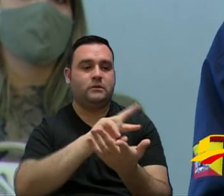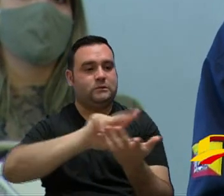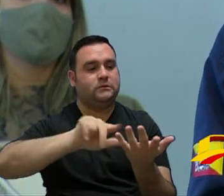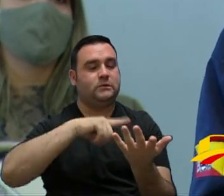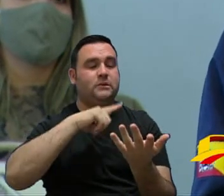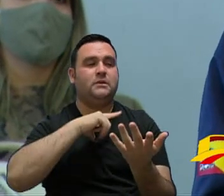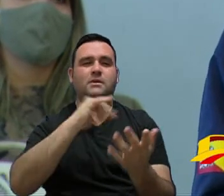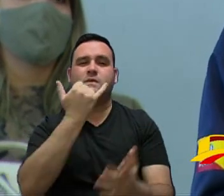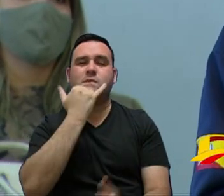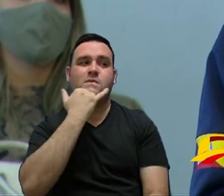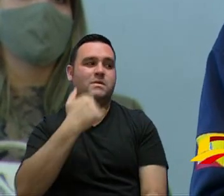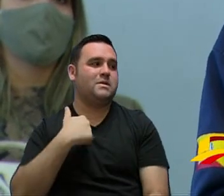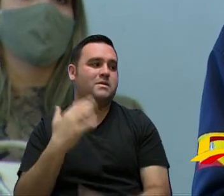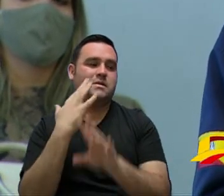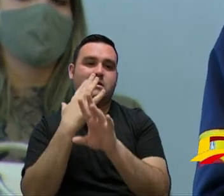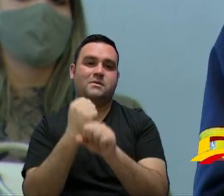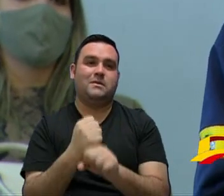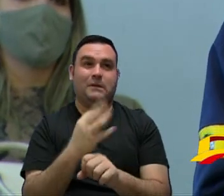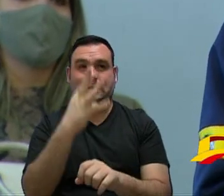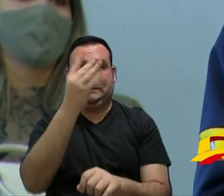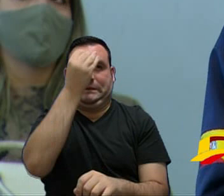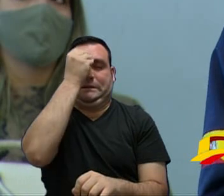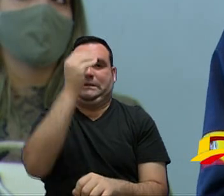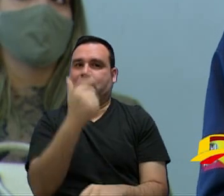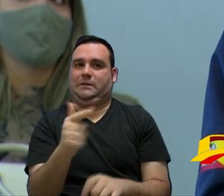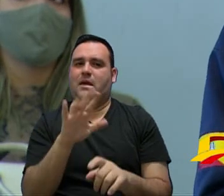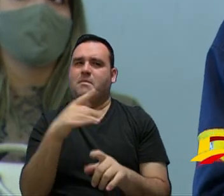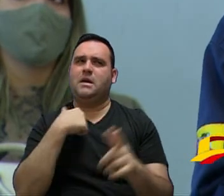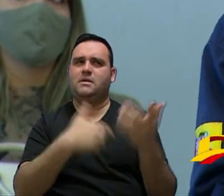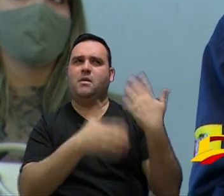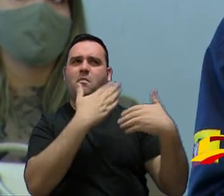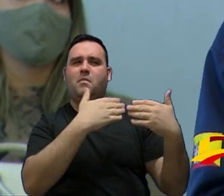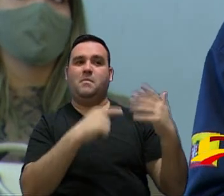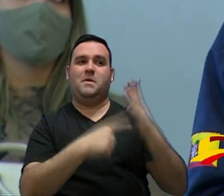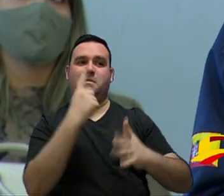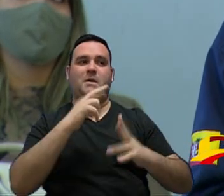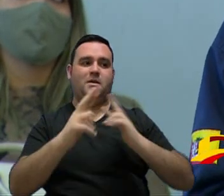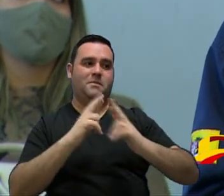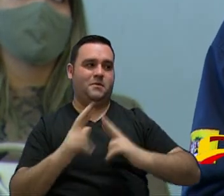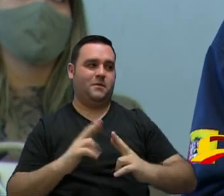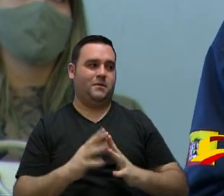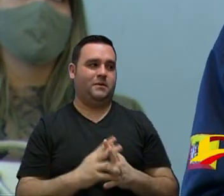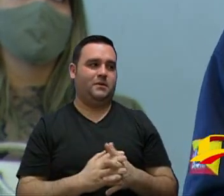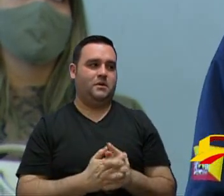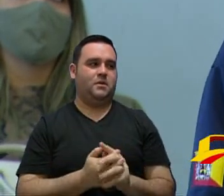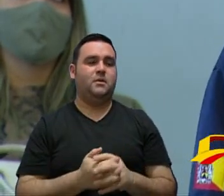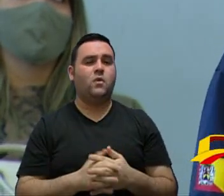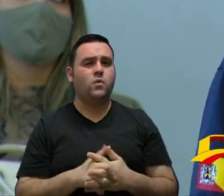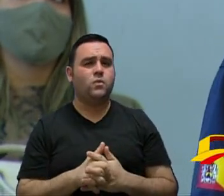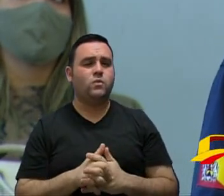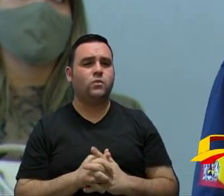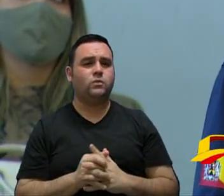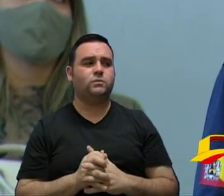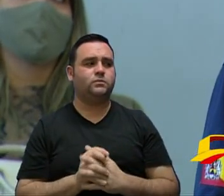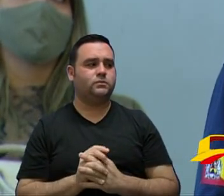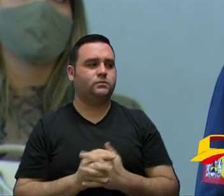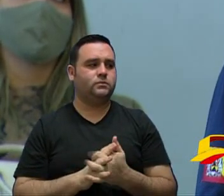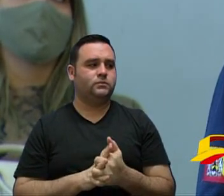aí desculpa não consegui fazer a média de cor agora mas a primeira vez que eu respondo a gente comprou a